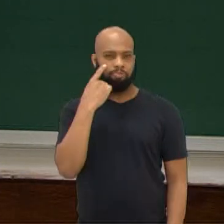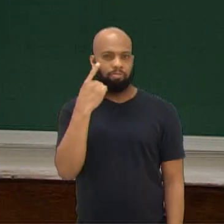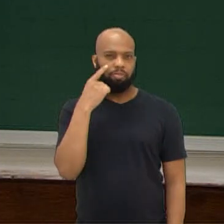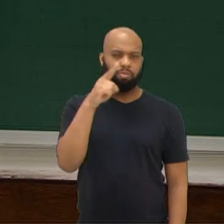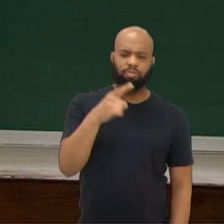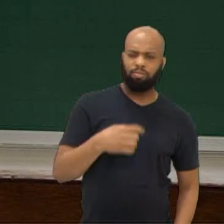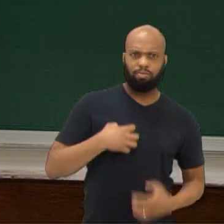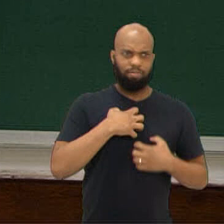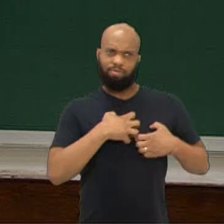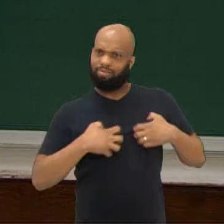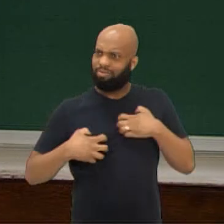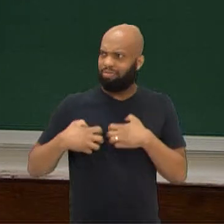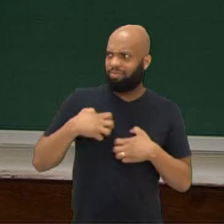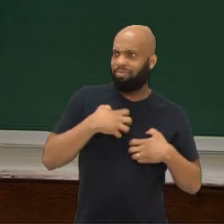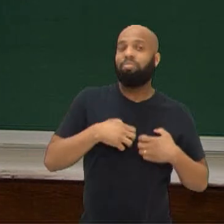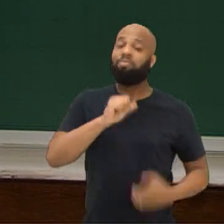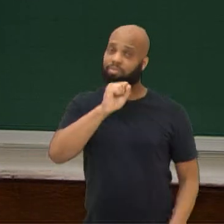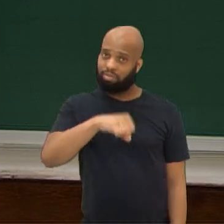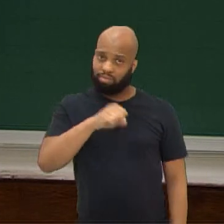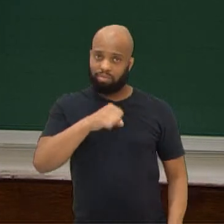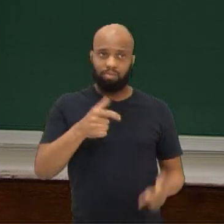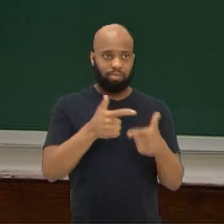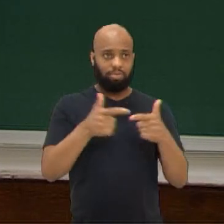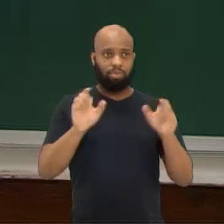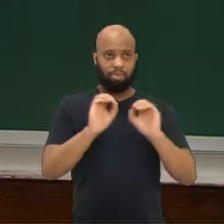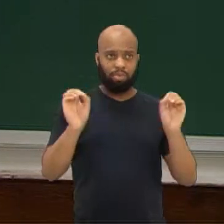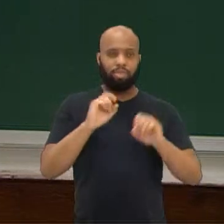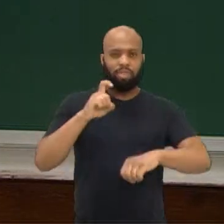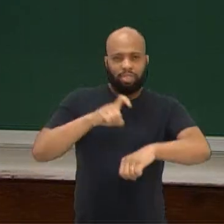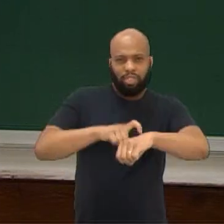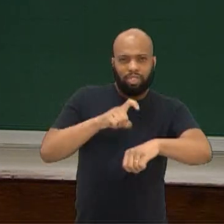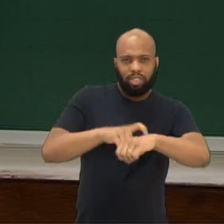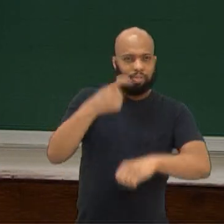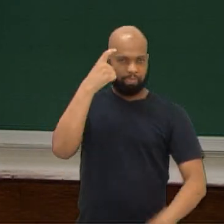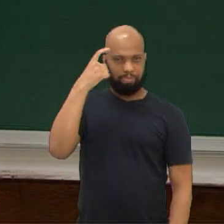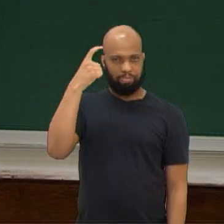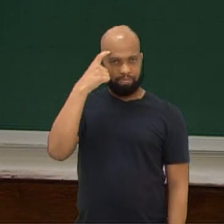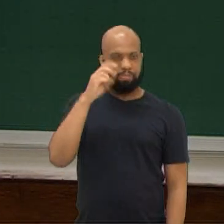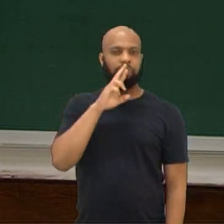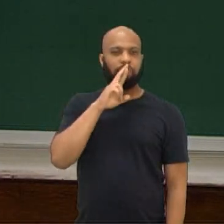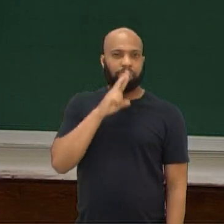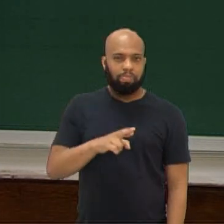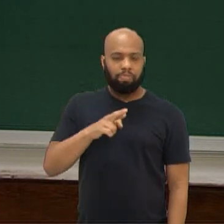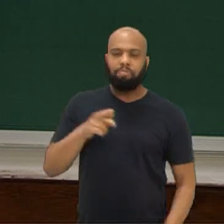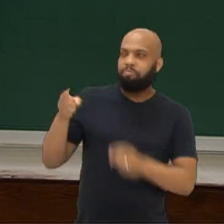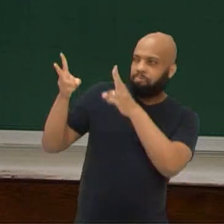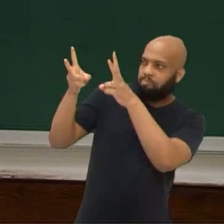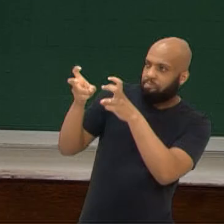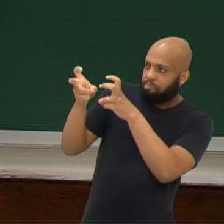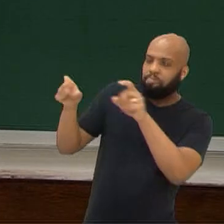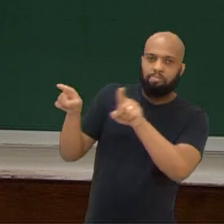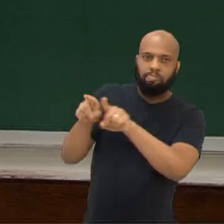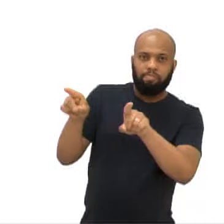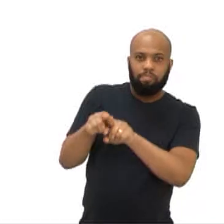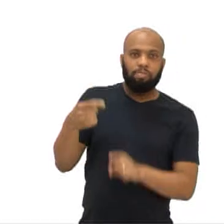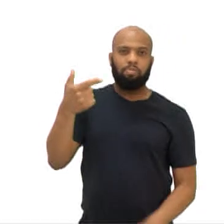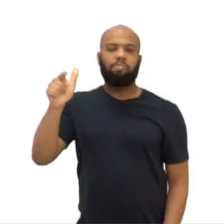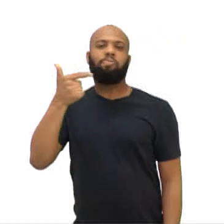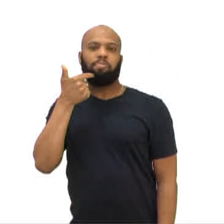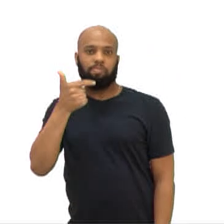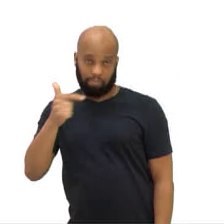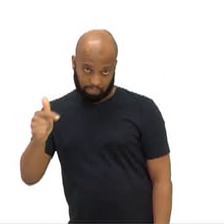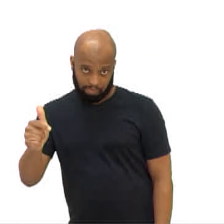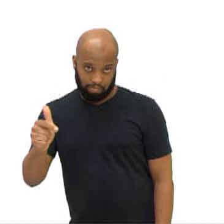bem incomodados com isso, sem problemas. Um tempinho para vocês pensarem e observarem uma outra